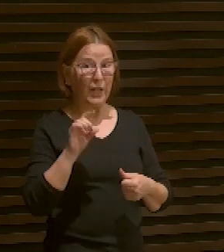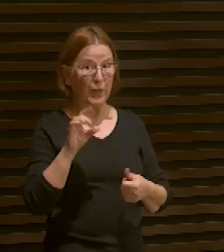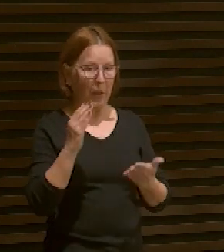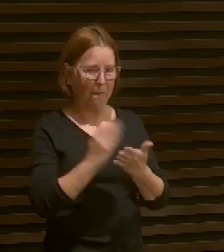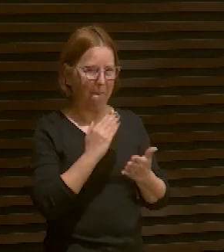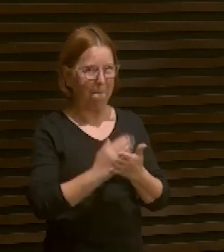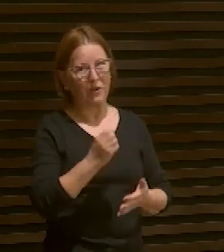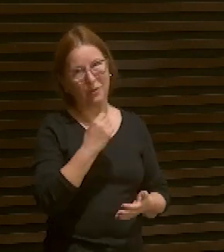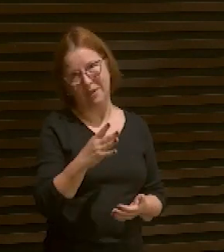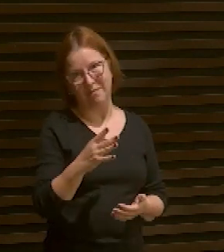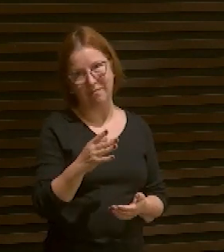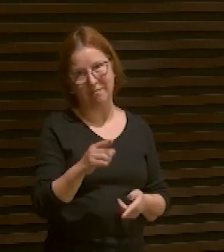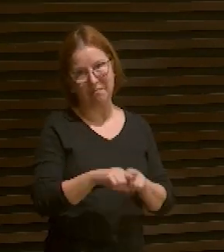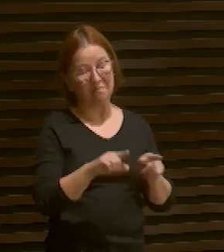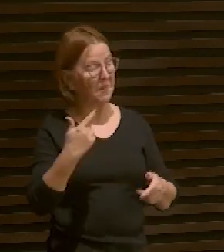Nós não temos esse poder.